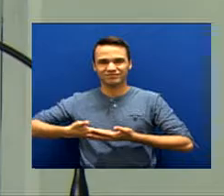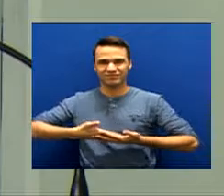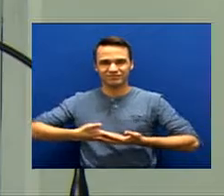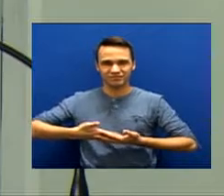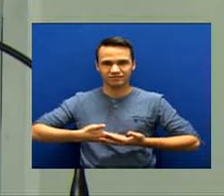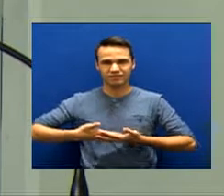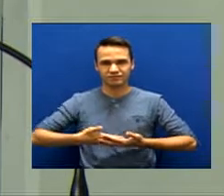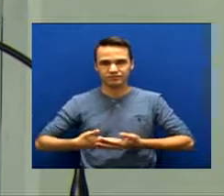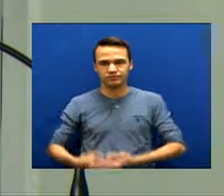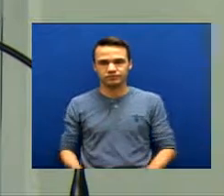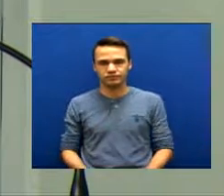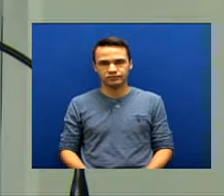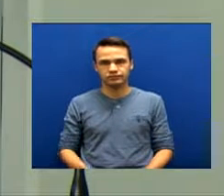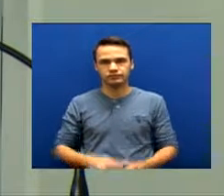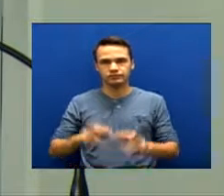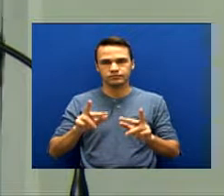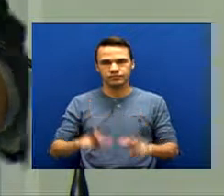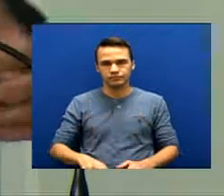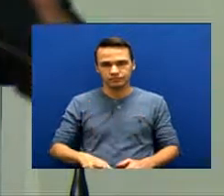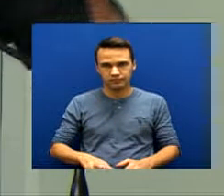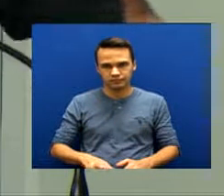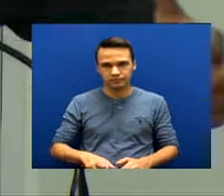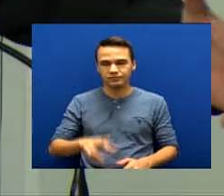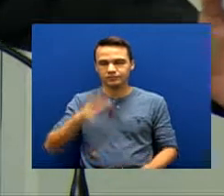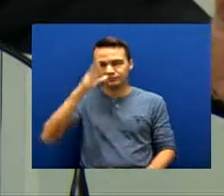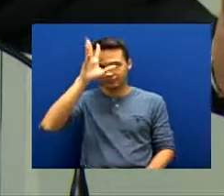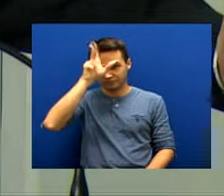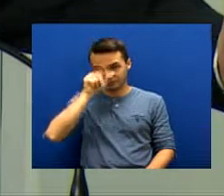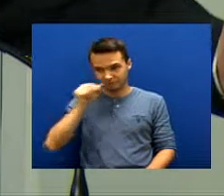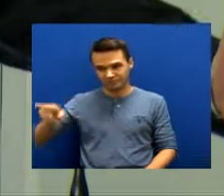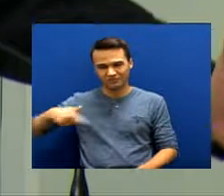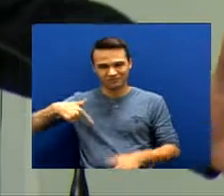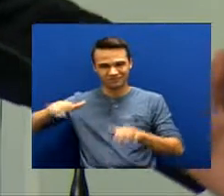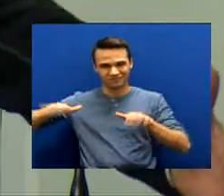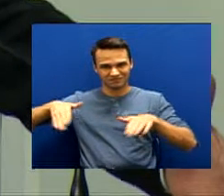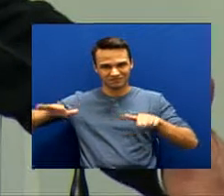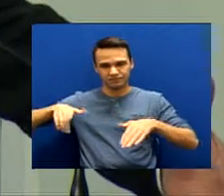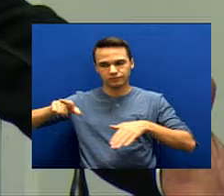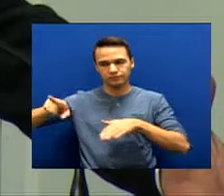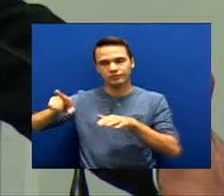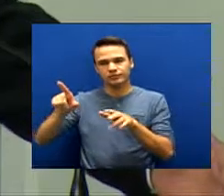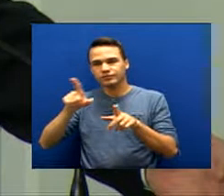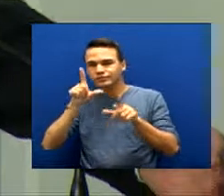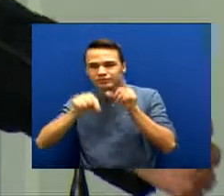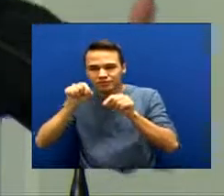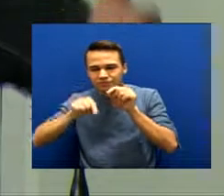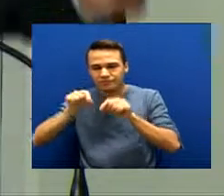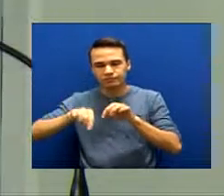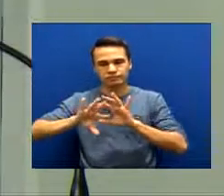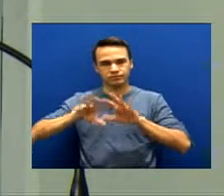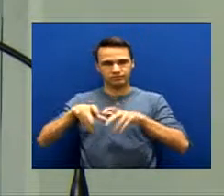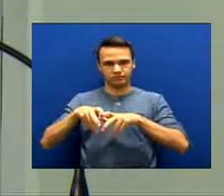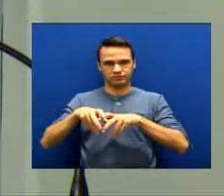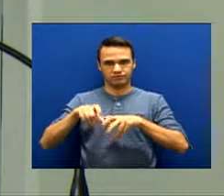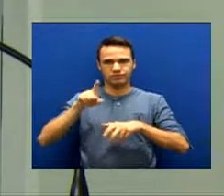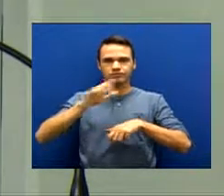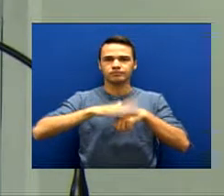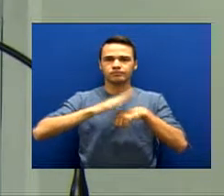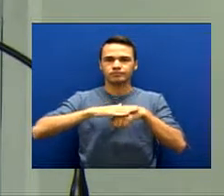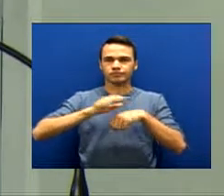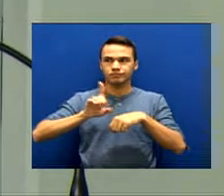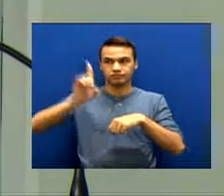muito grande, enorme, aquela turbulência que todos entregam sua vida a Deus, todos se apavoram,